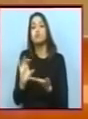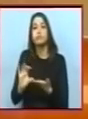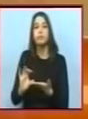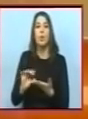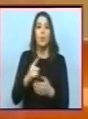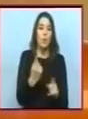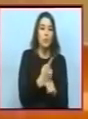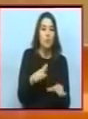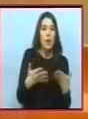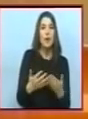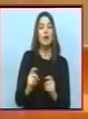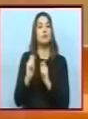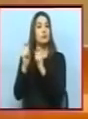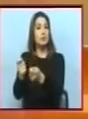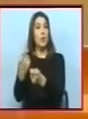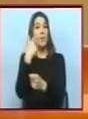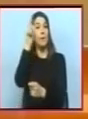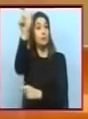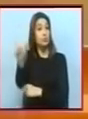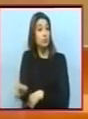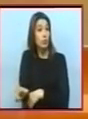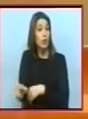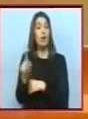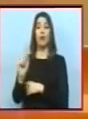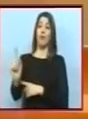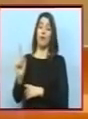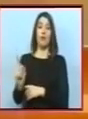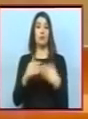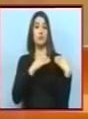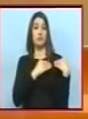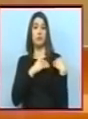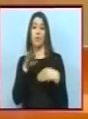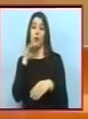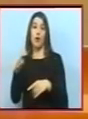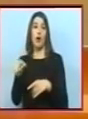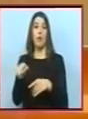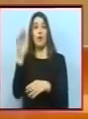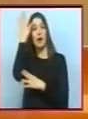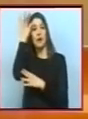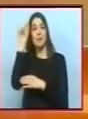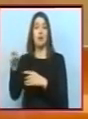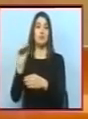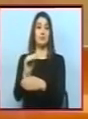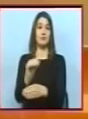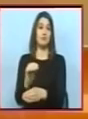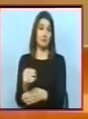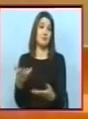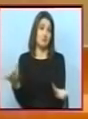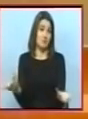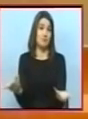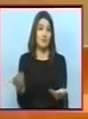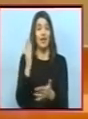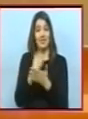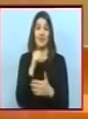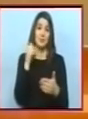para bem, a uma pessoa que a pessoa vê e instituí-lo um encargo, ou seja, com o encargo de tratar do cãozinho